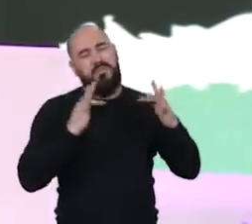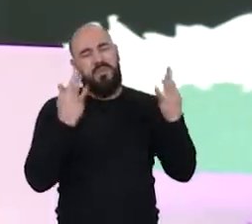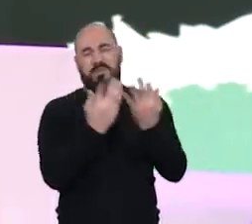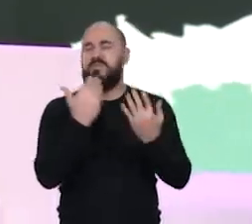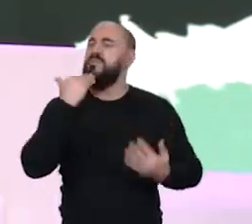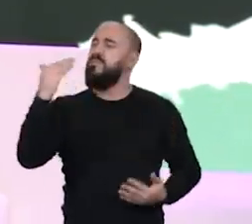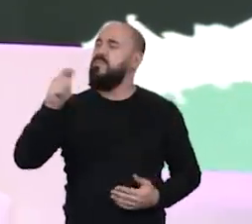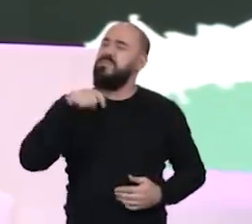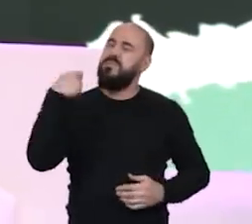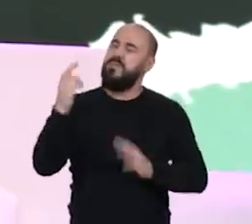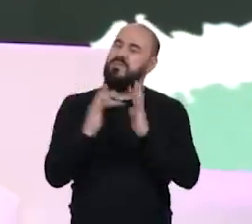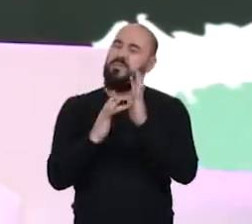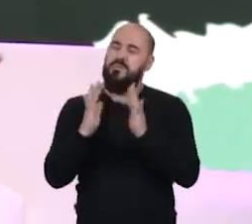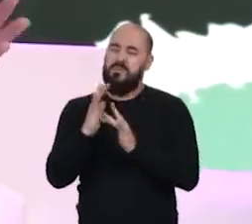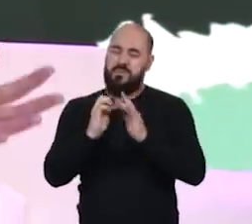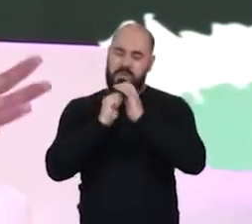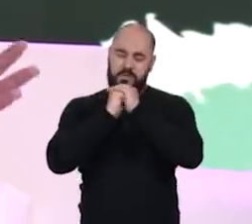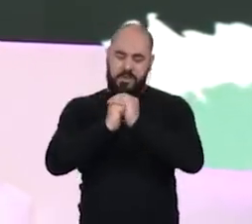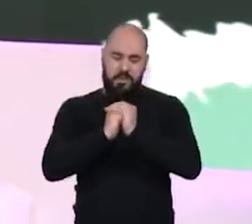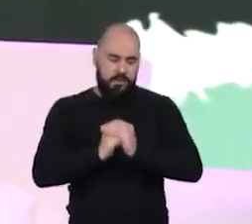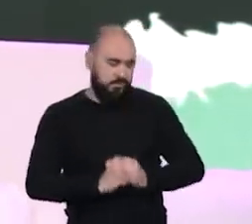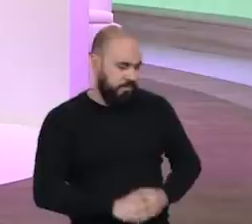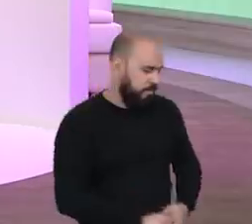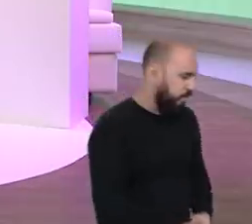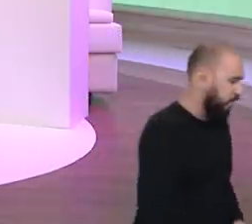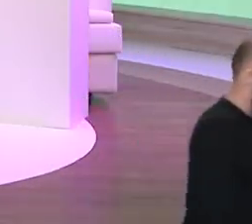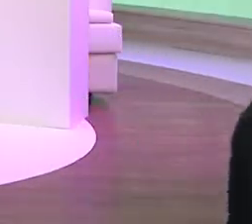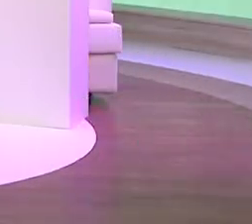que pedimos, em nome de Jesus. Amém.